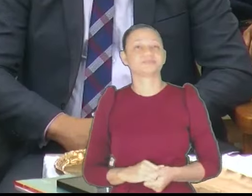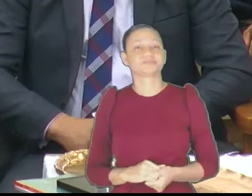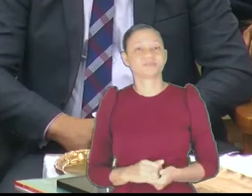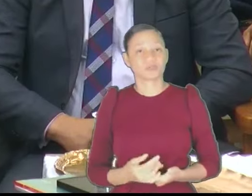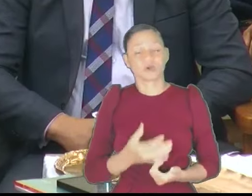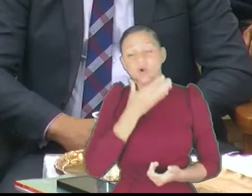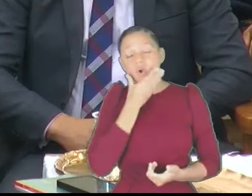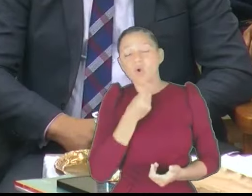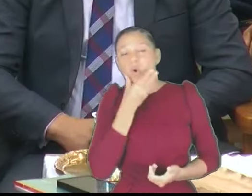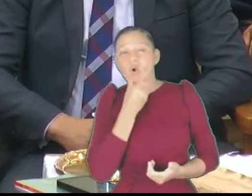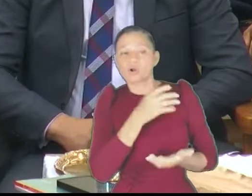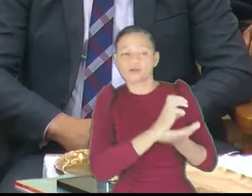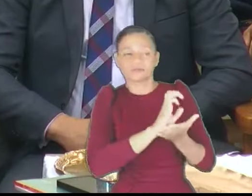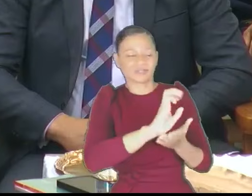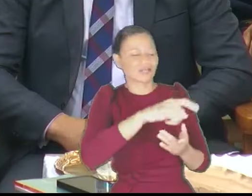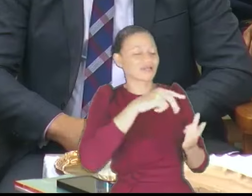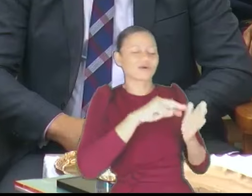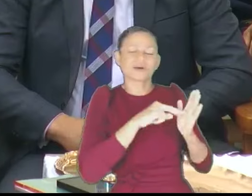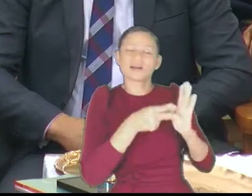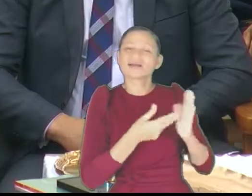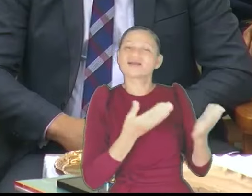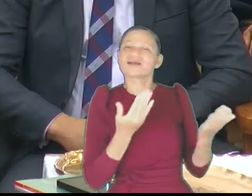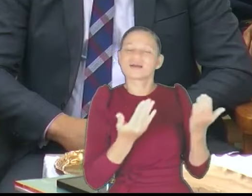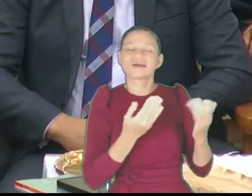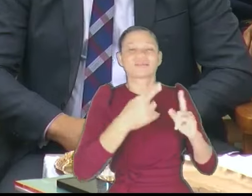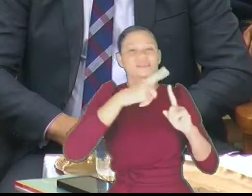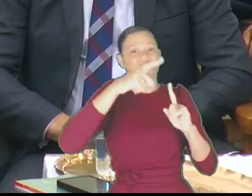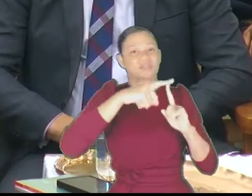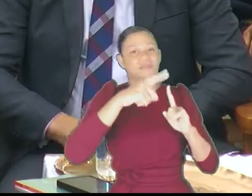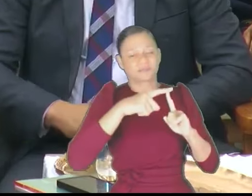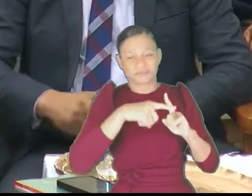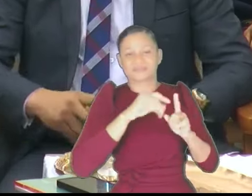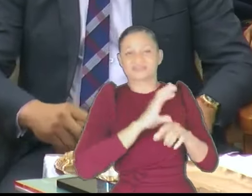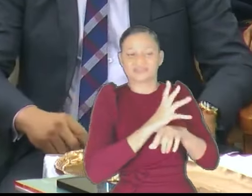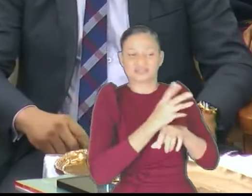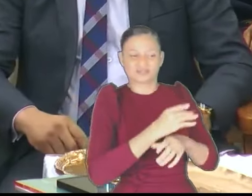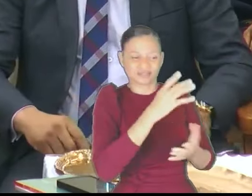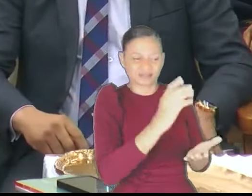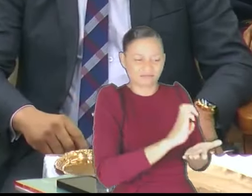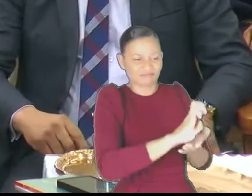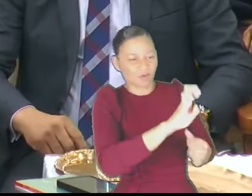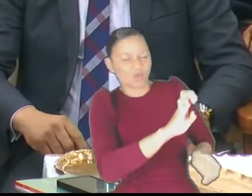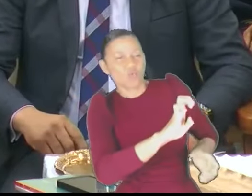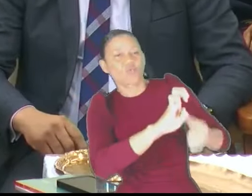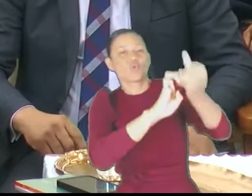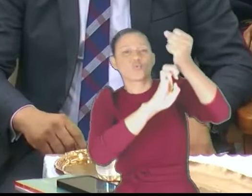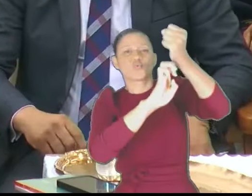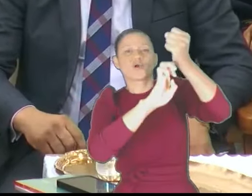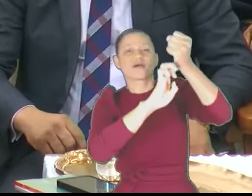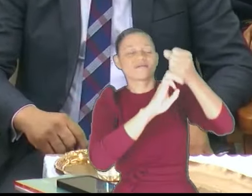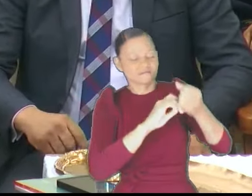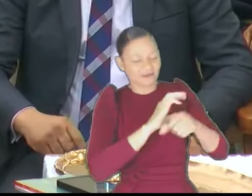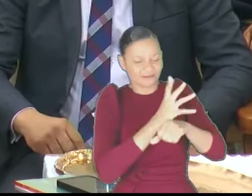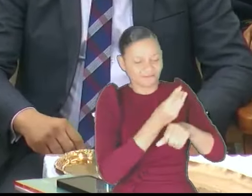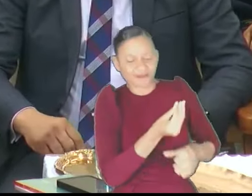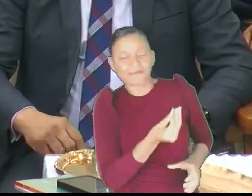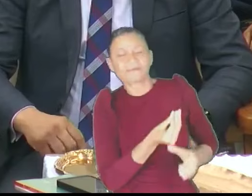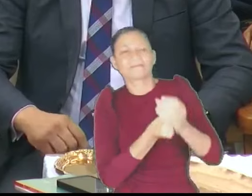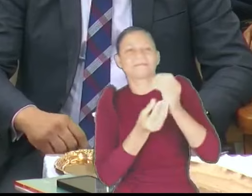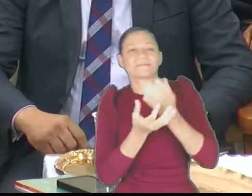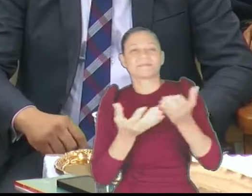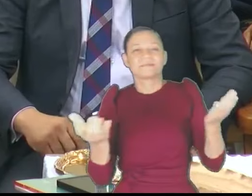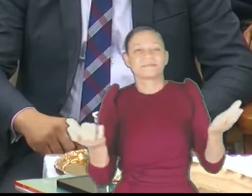Elias é o tipo da igreja. Até arrebatado como a igreja foi, como a igreja será, Elias foi. Elias